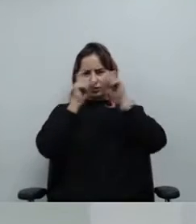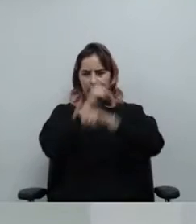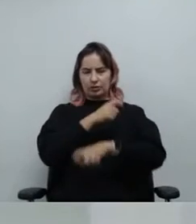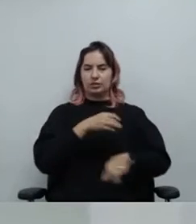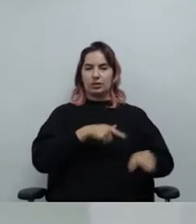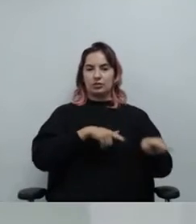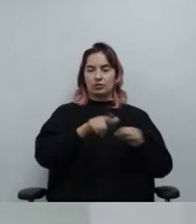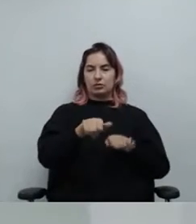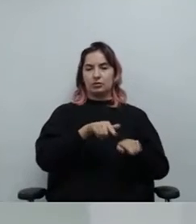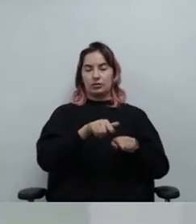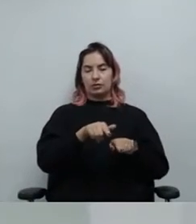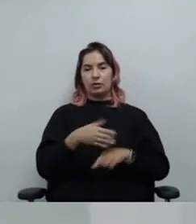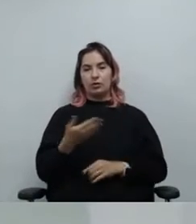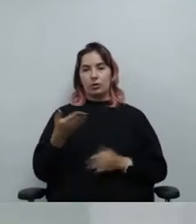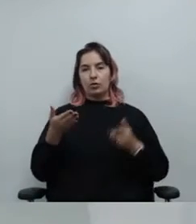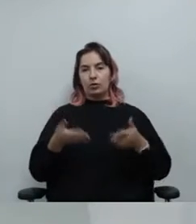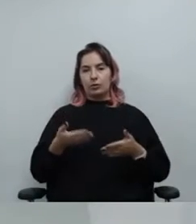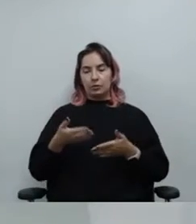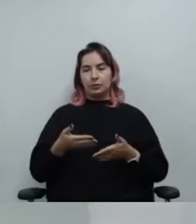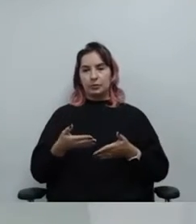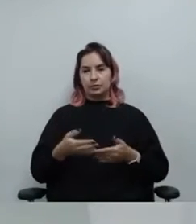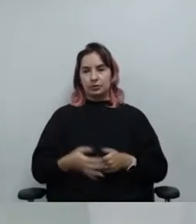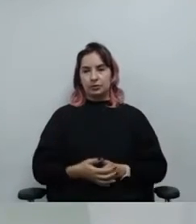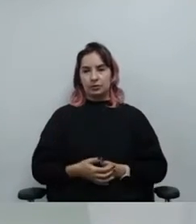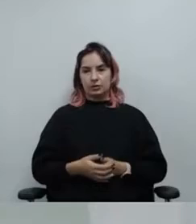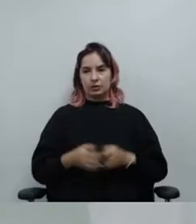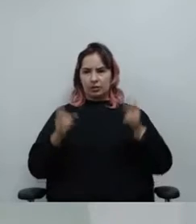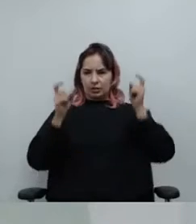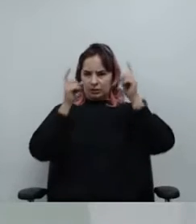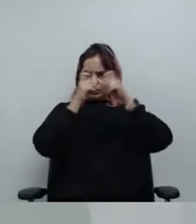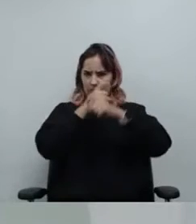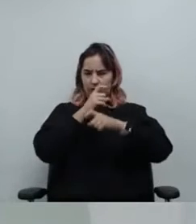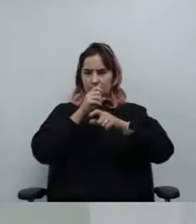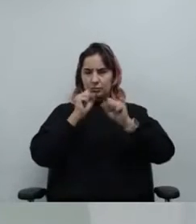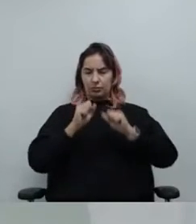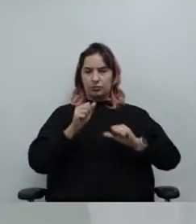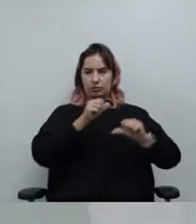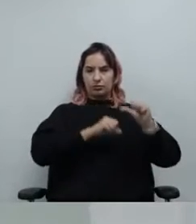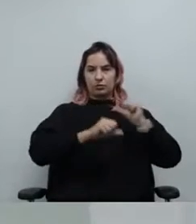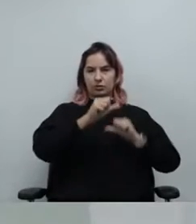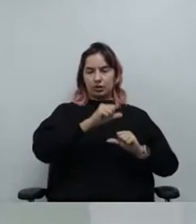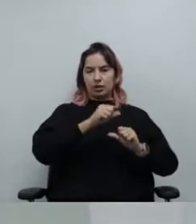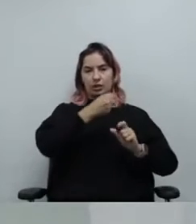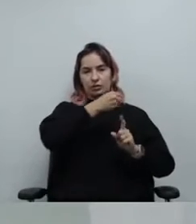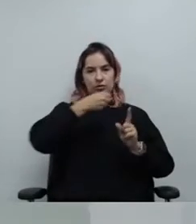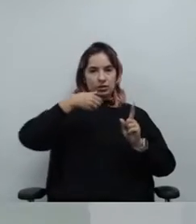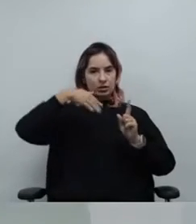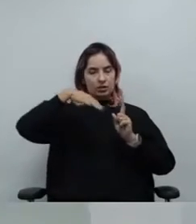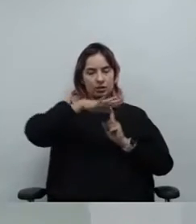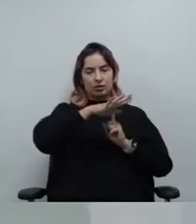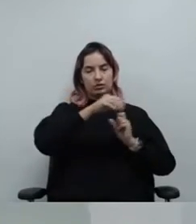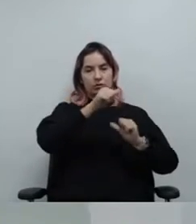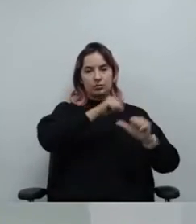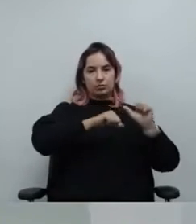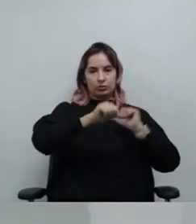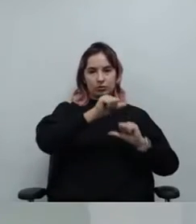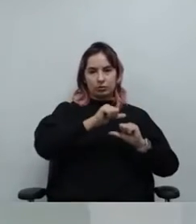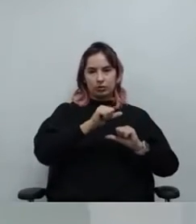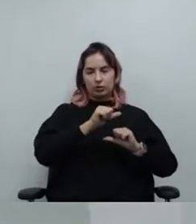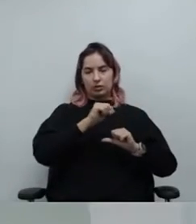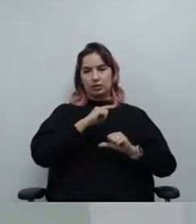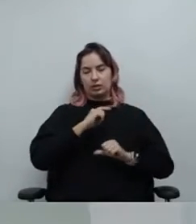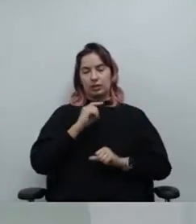e atualmente essa complexidade se modificou, a sociedade mudou, novos temas estão